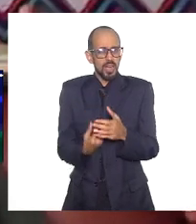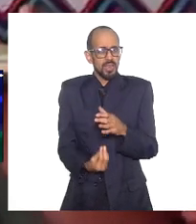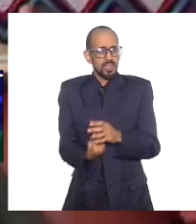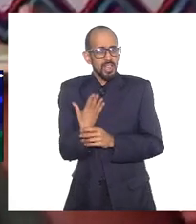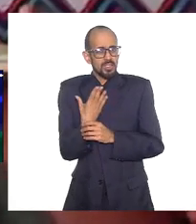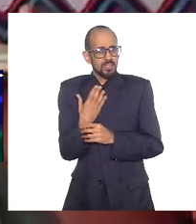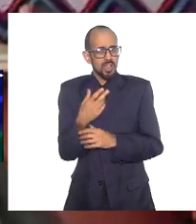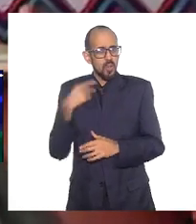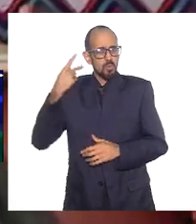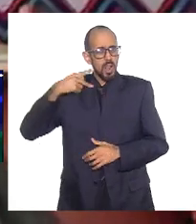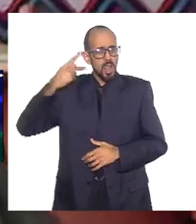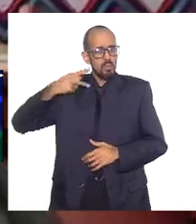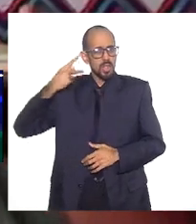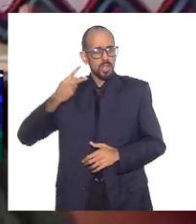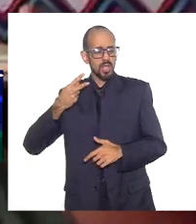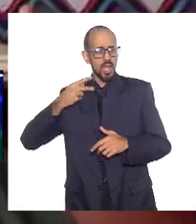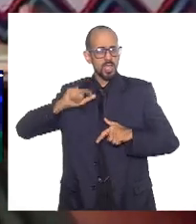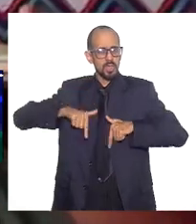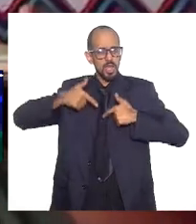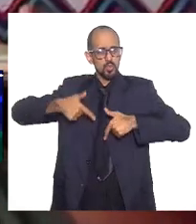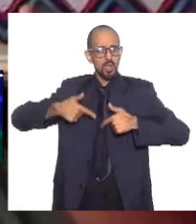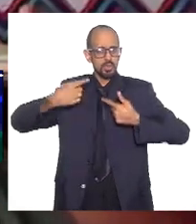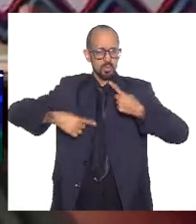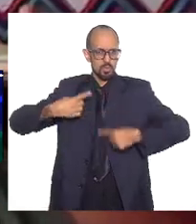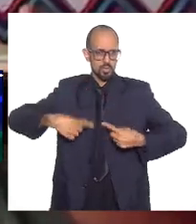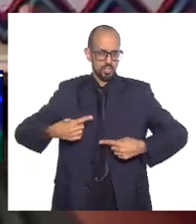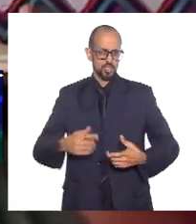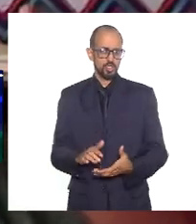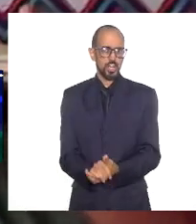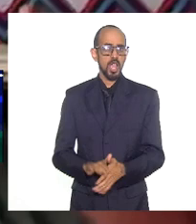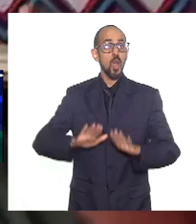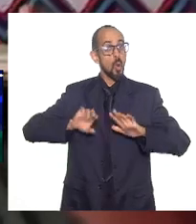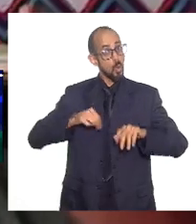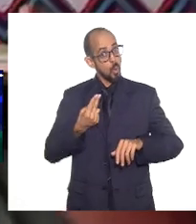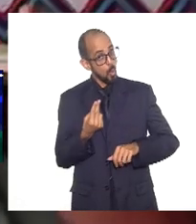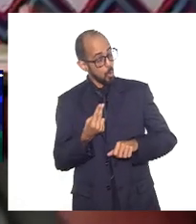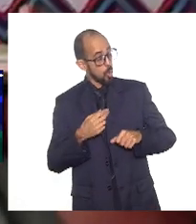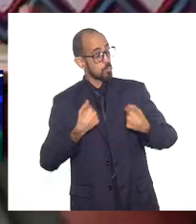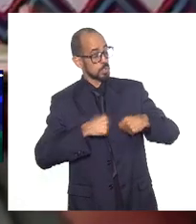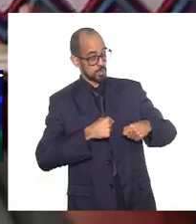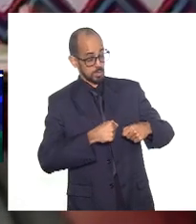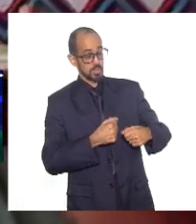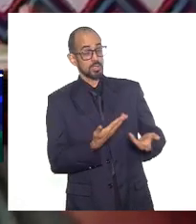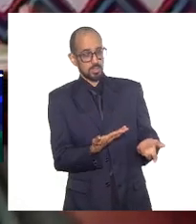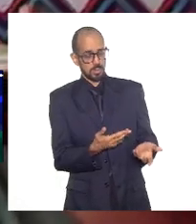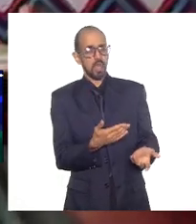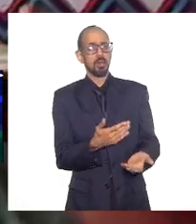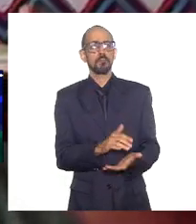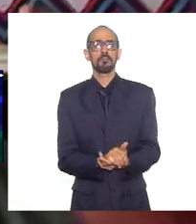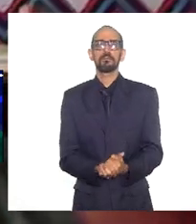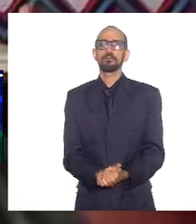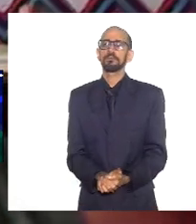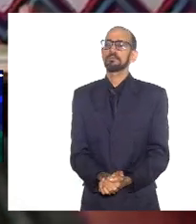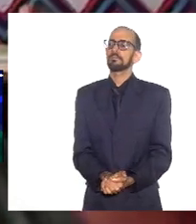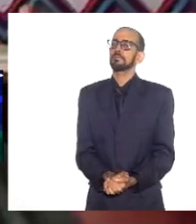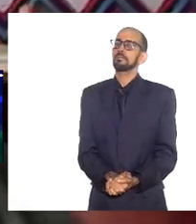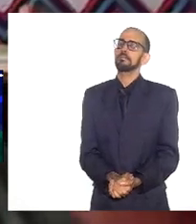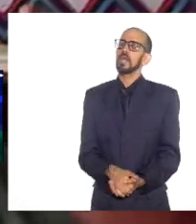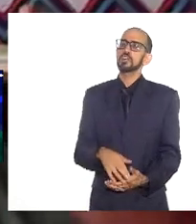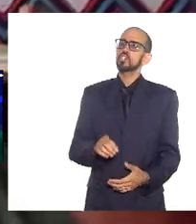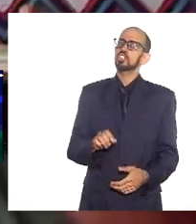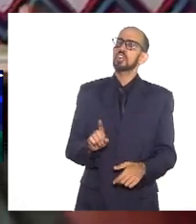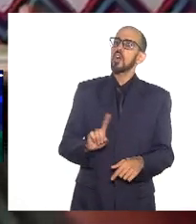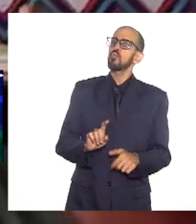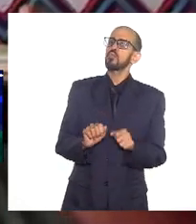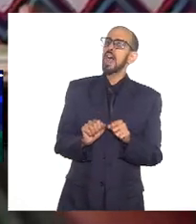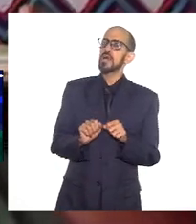da atuação política, né? Ou deveria ser, pelo menos. A gente não faz nenhum projeto sem